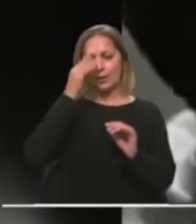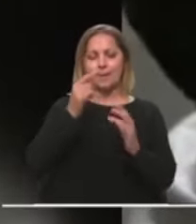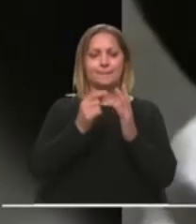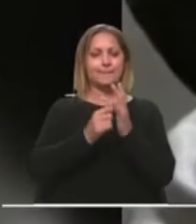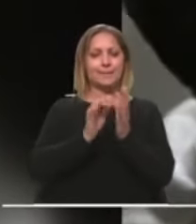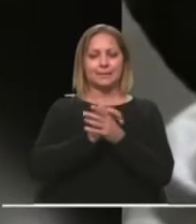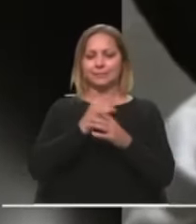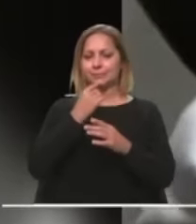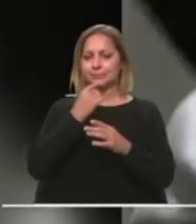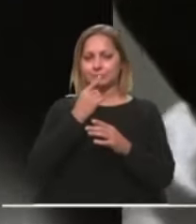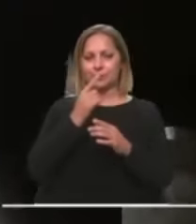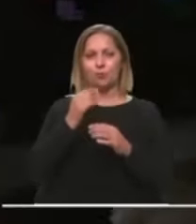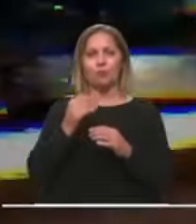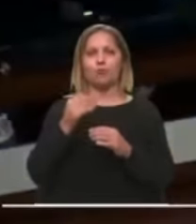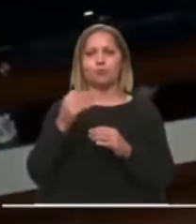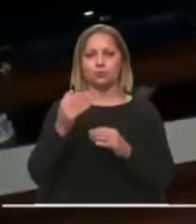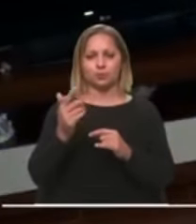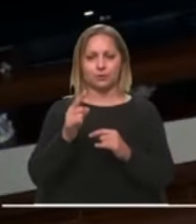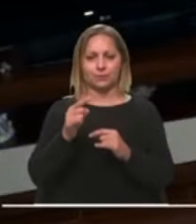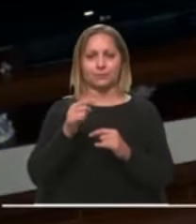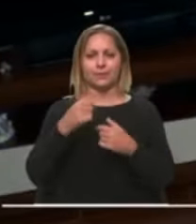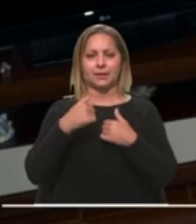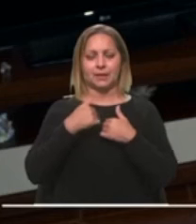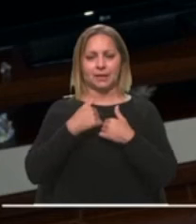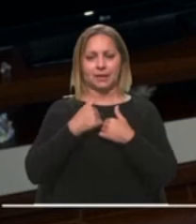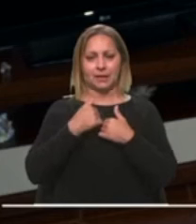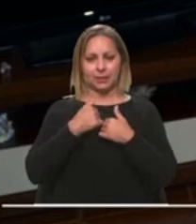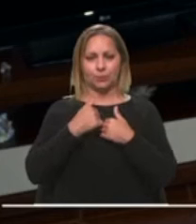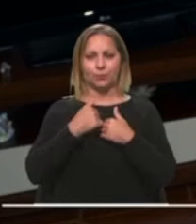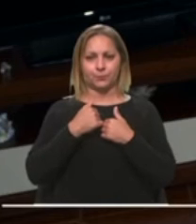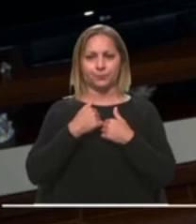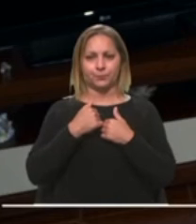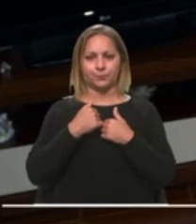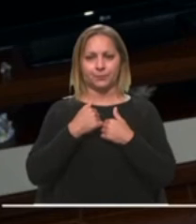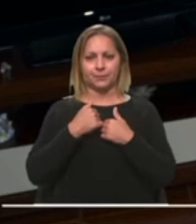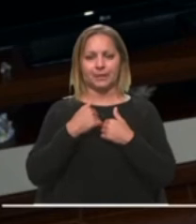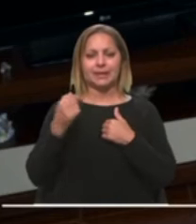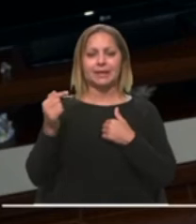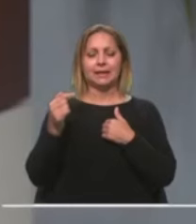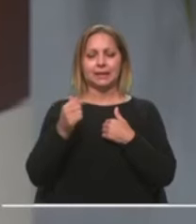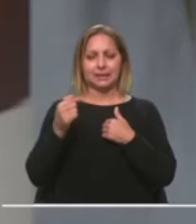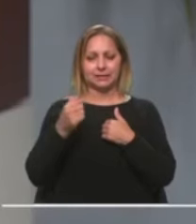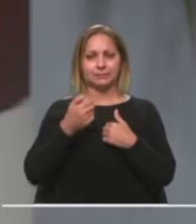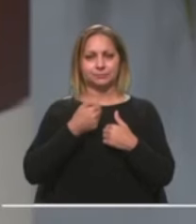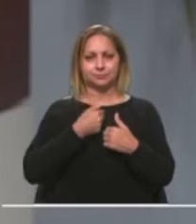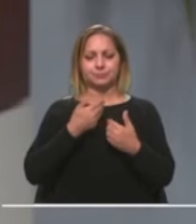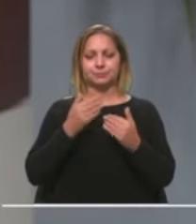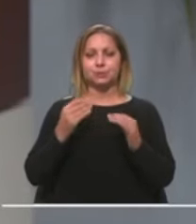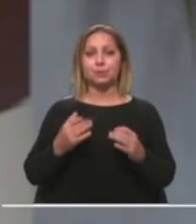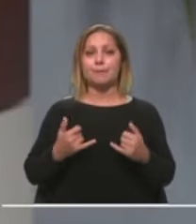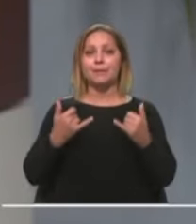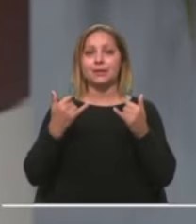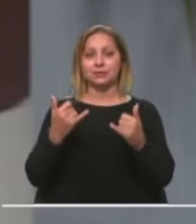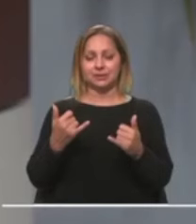ao nível futuro. Eu acho que fui mais, se calhar, pessimista, mas que depois, mais